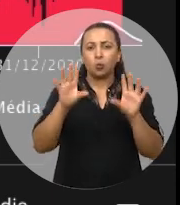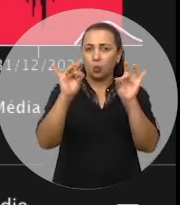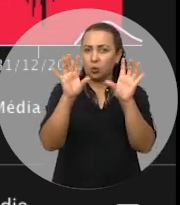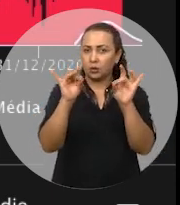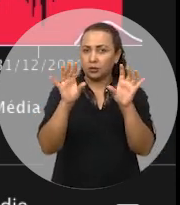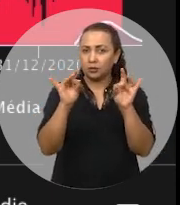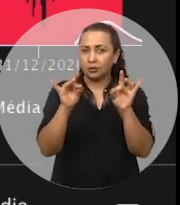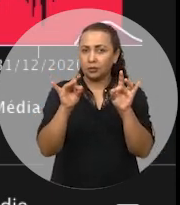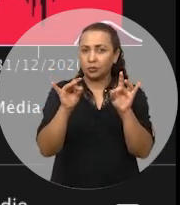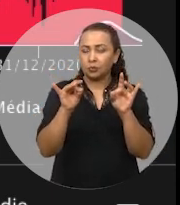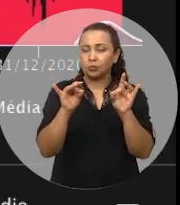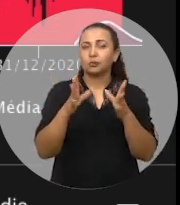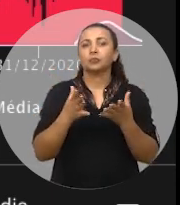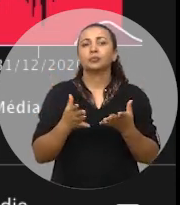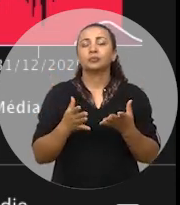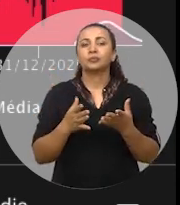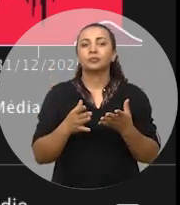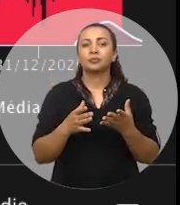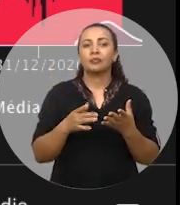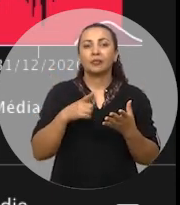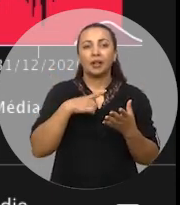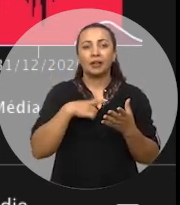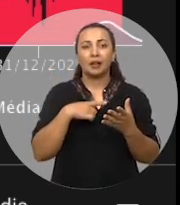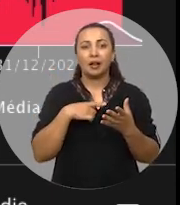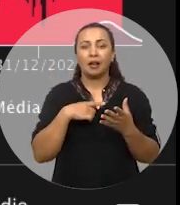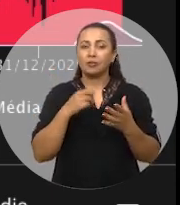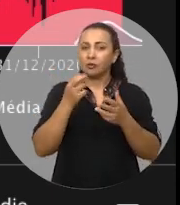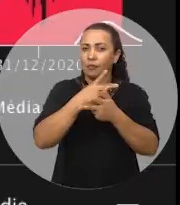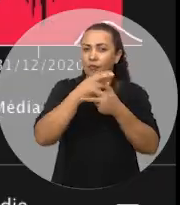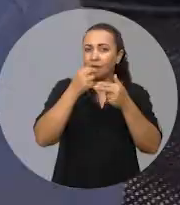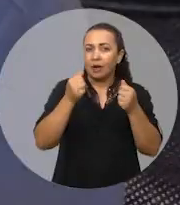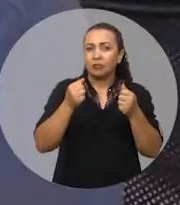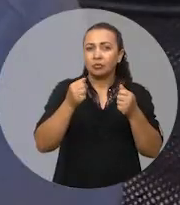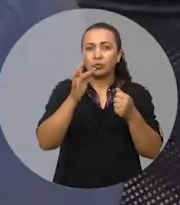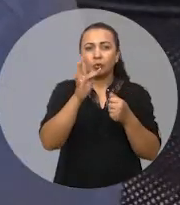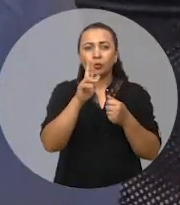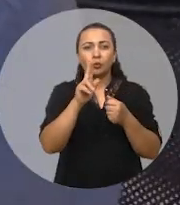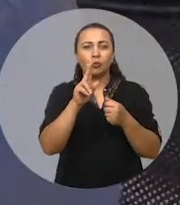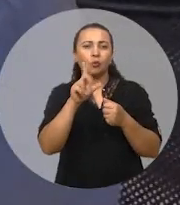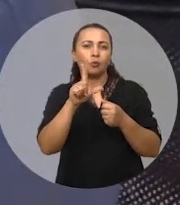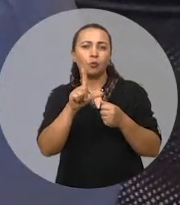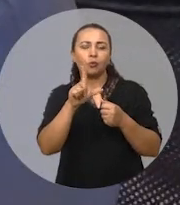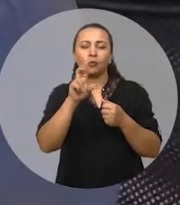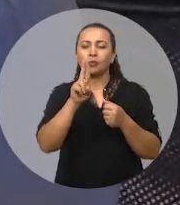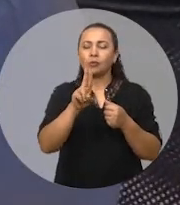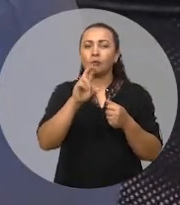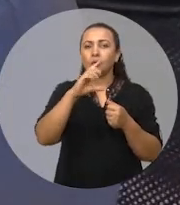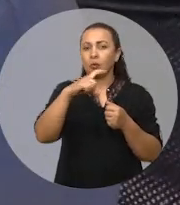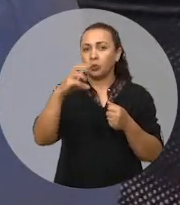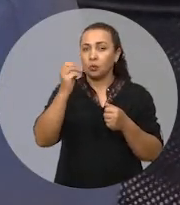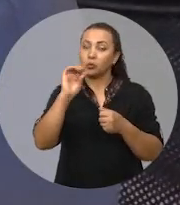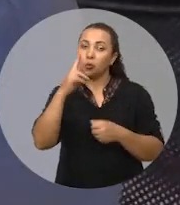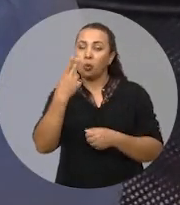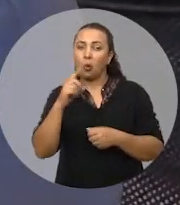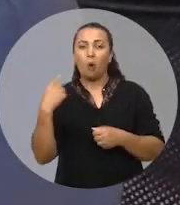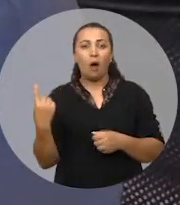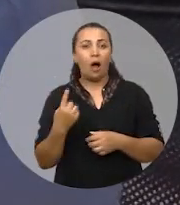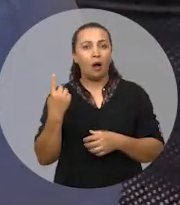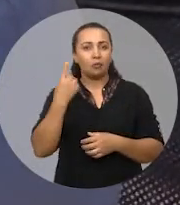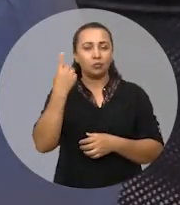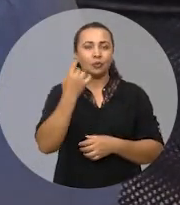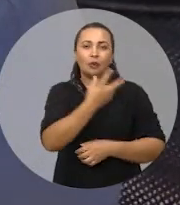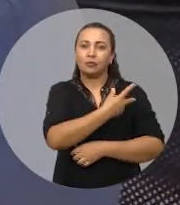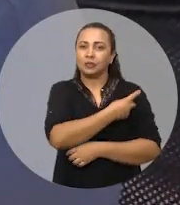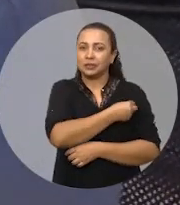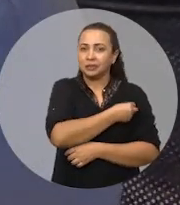que implica que em elevada supressão de fluxo ou elevada vacinação, taxa